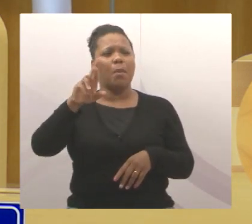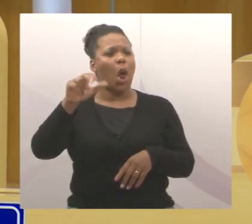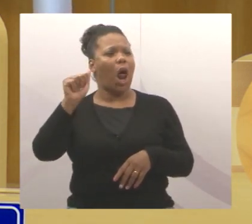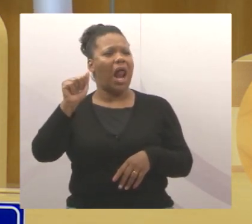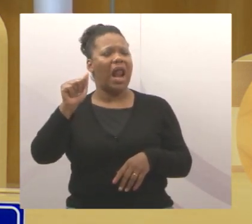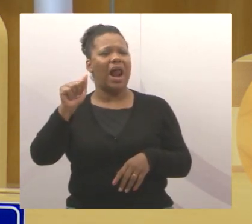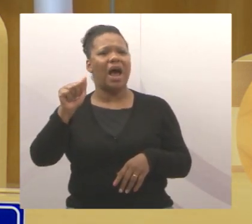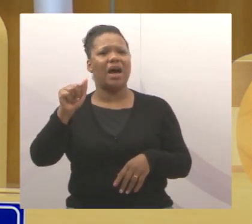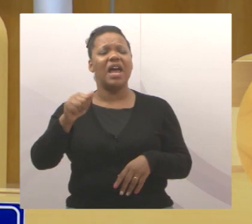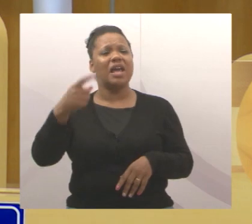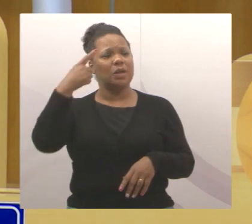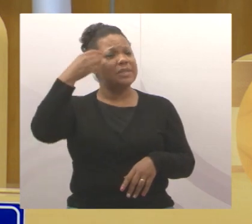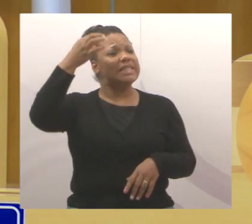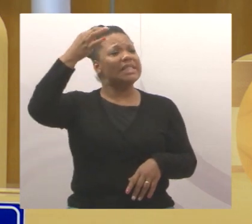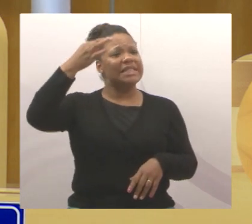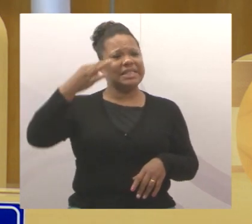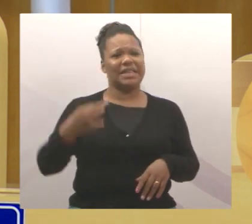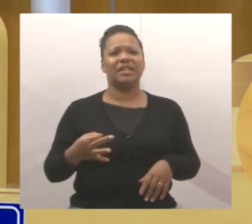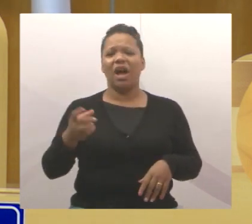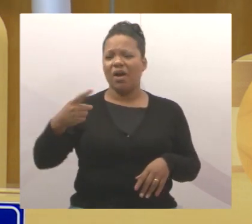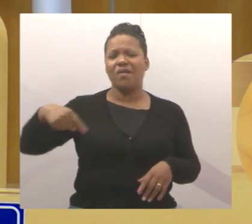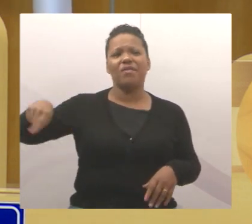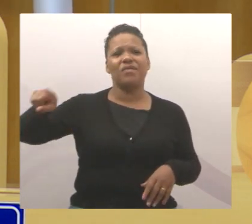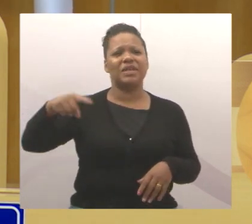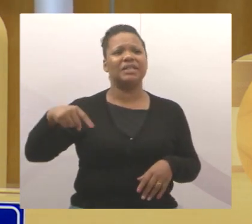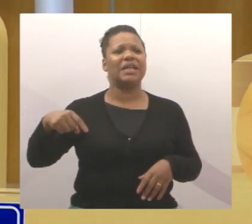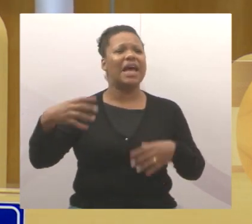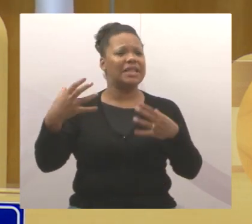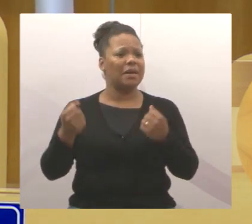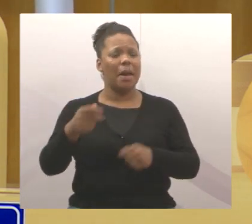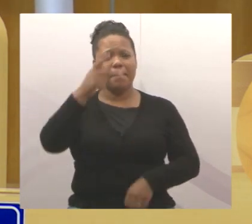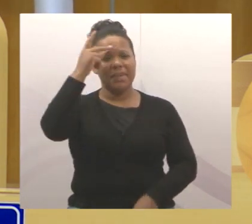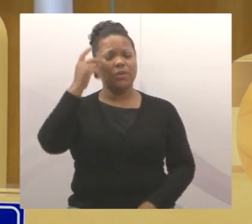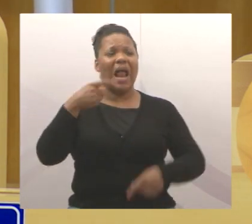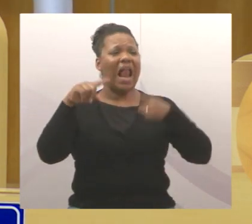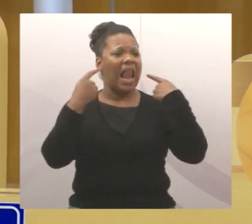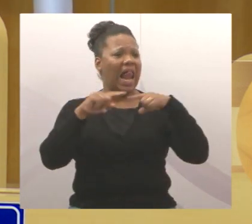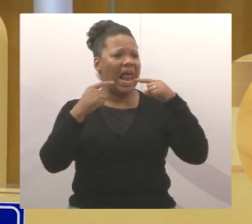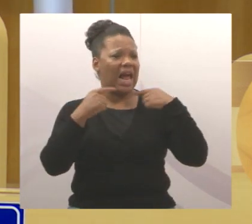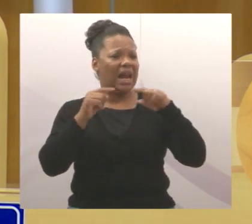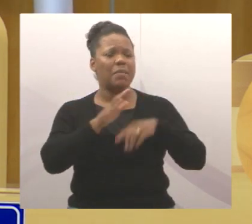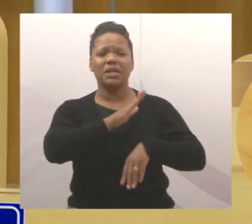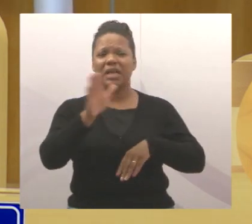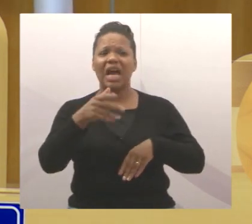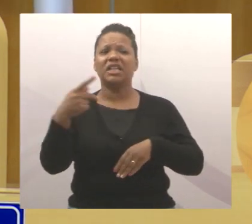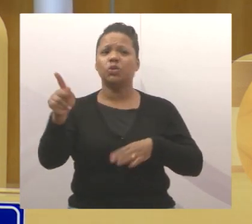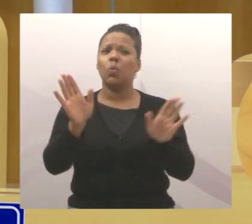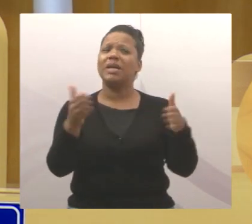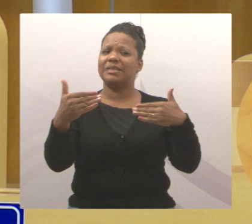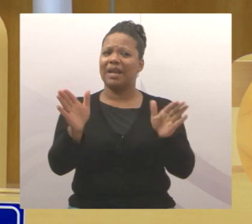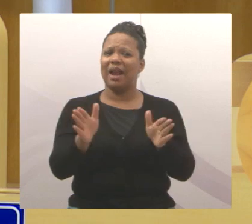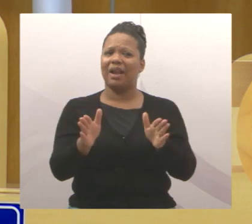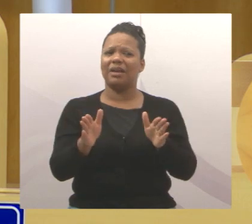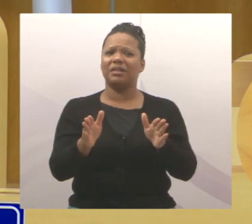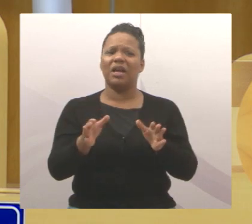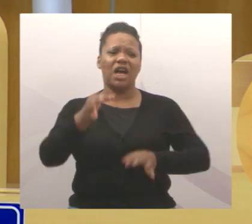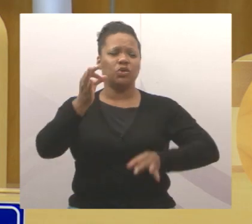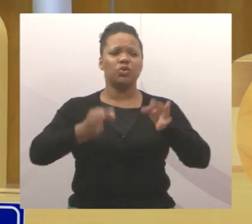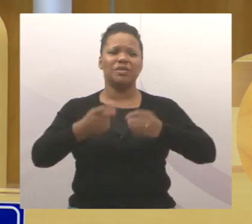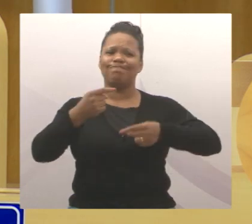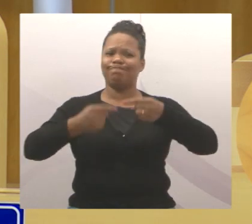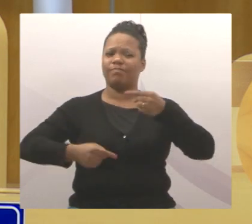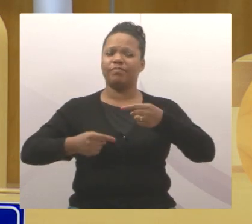eu tenho certeza que todos vocês receberam alguém reclamando essa injustiça que nós tivemos a coragem